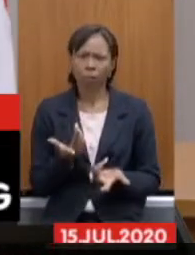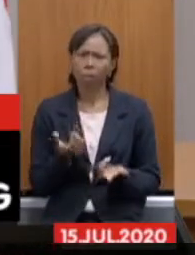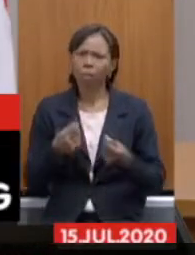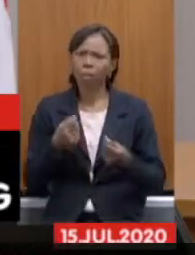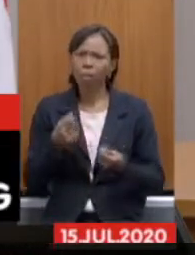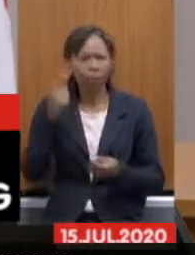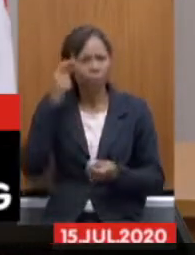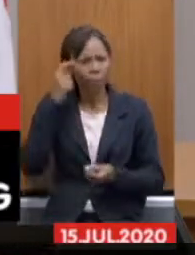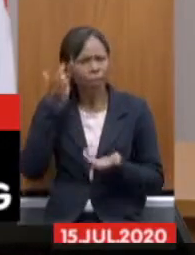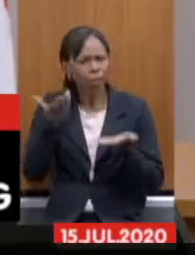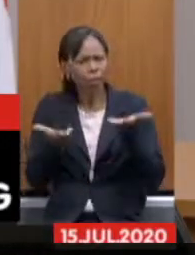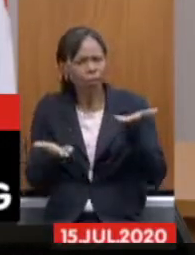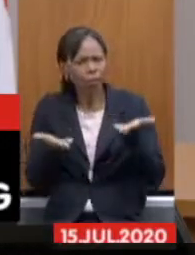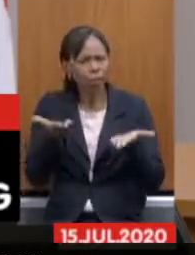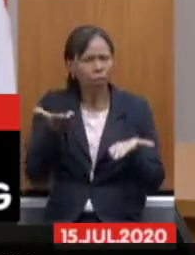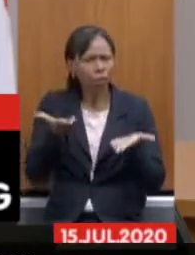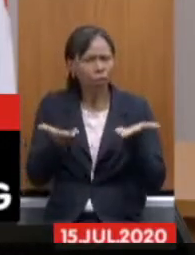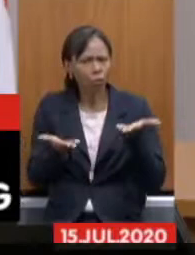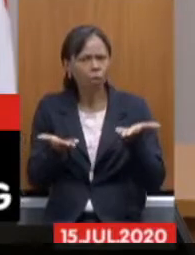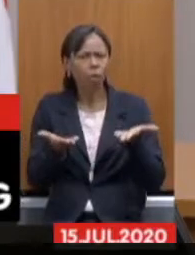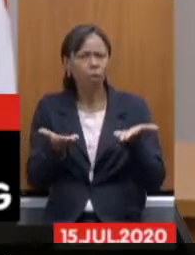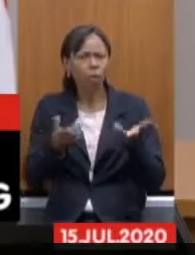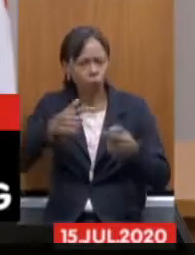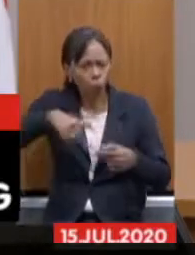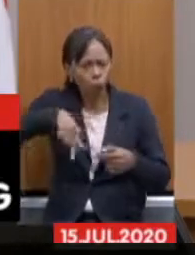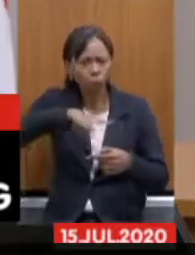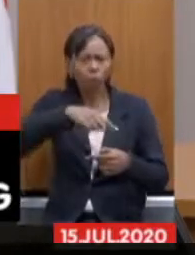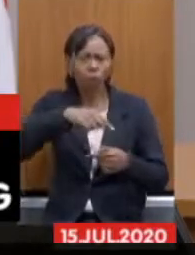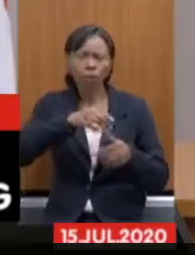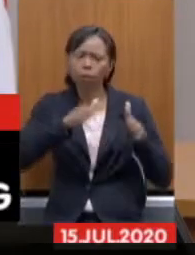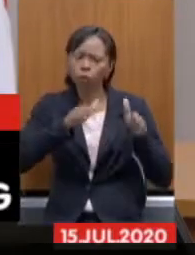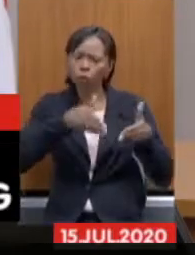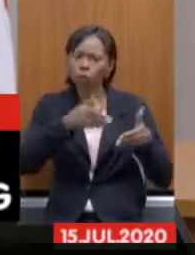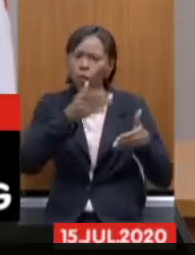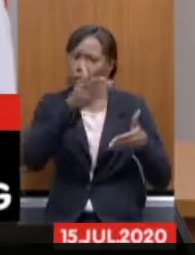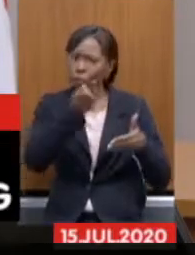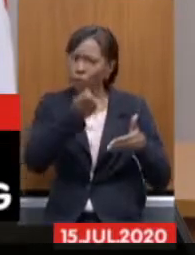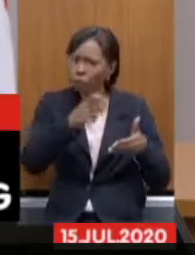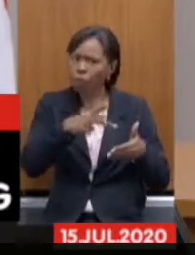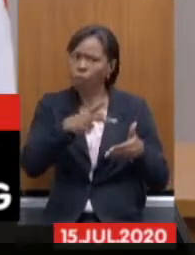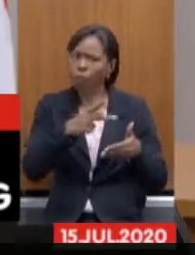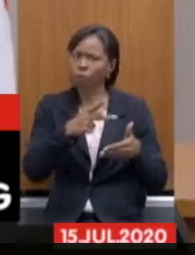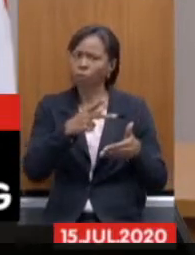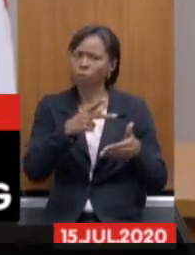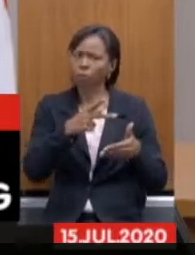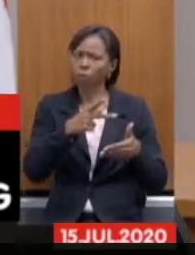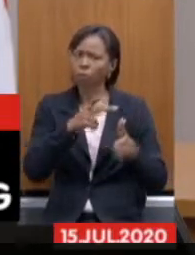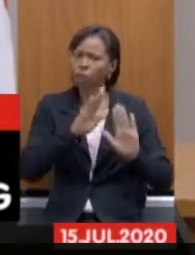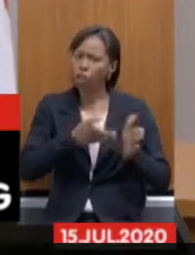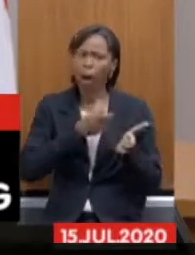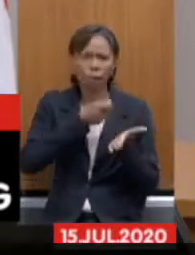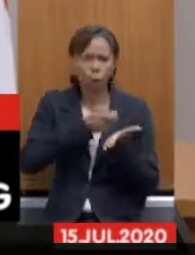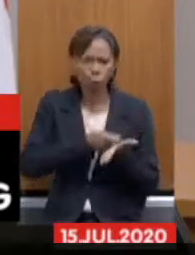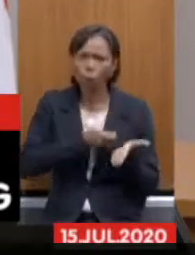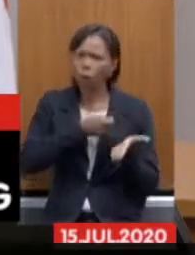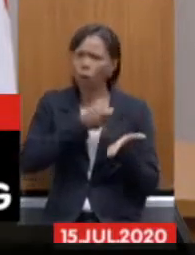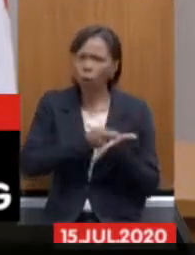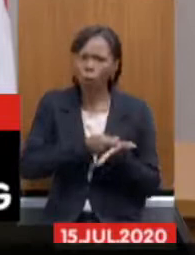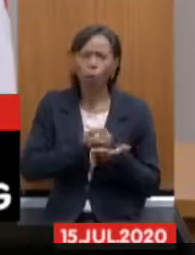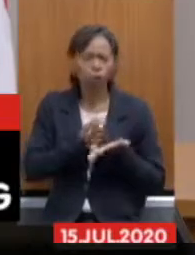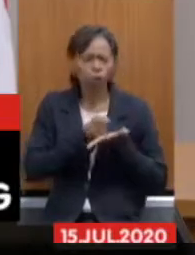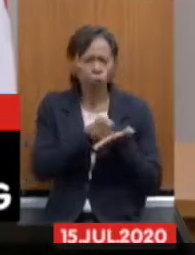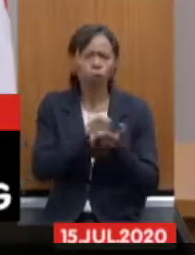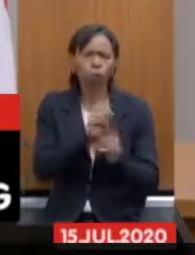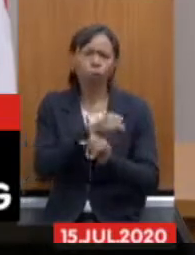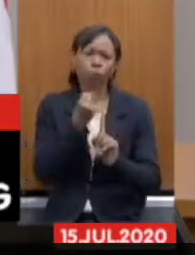deve dosar a mão para essas pessoas que já deram vários anos de contribuição para a sociedade mineiro